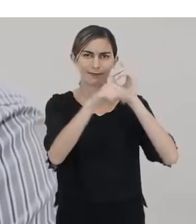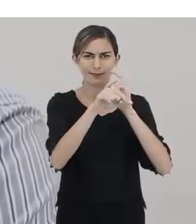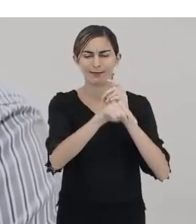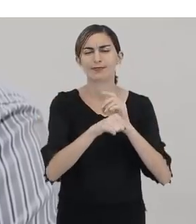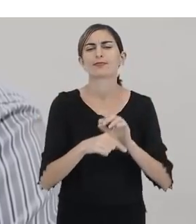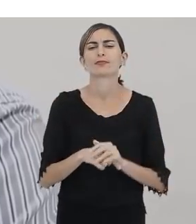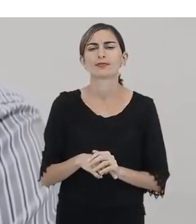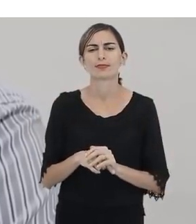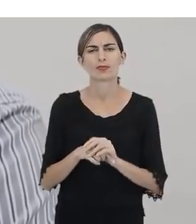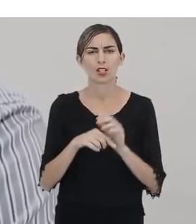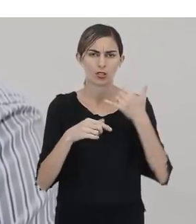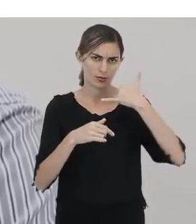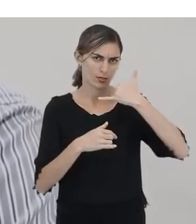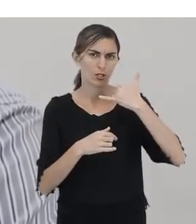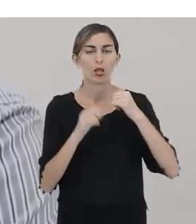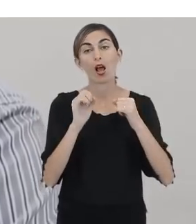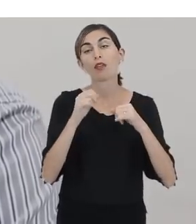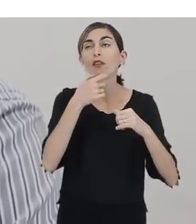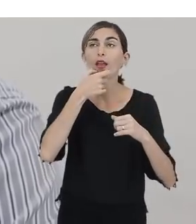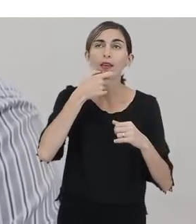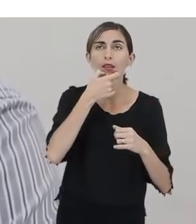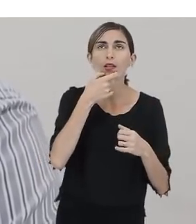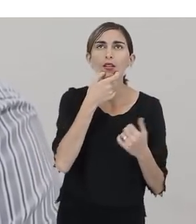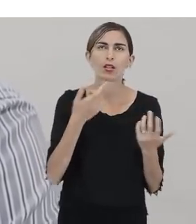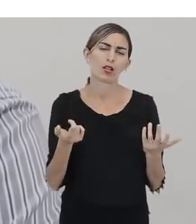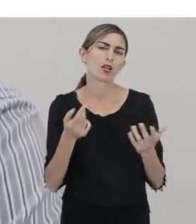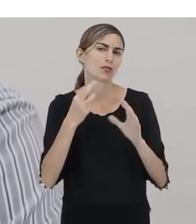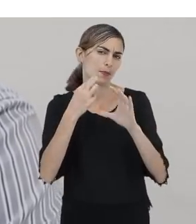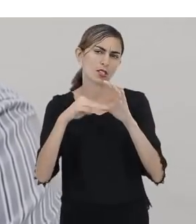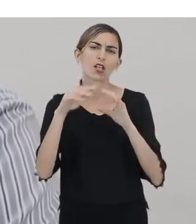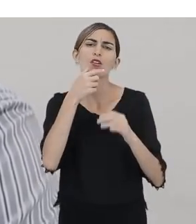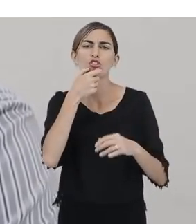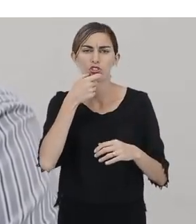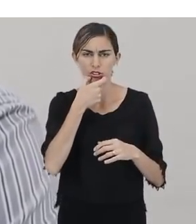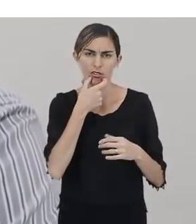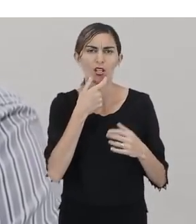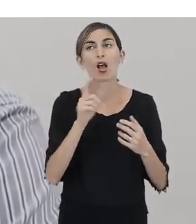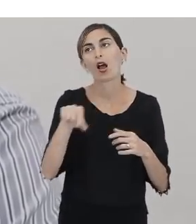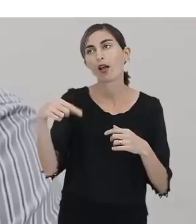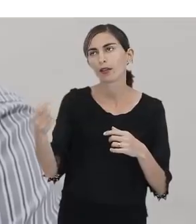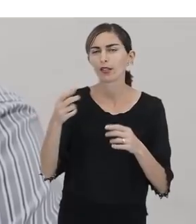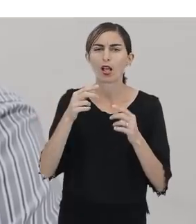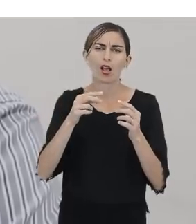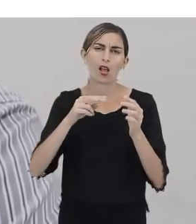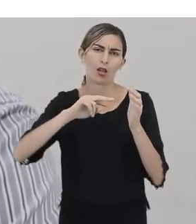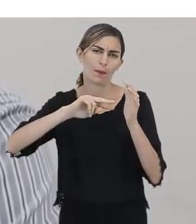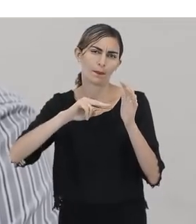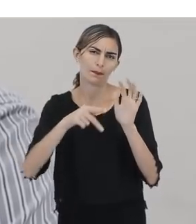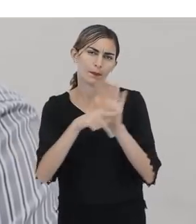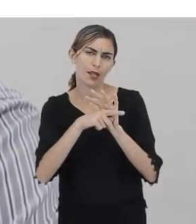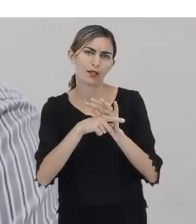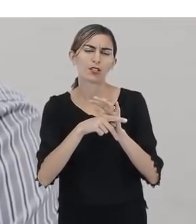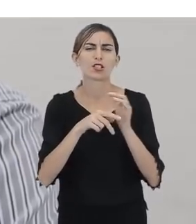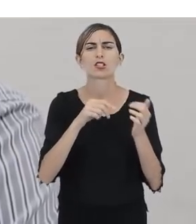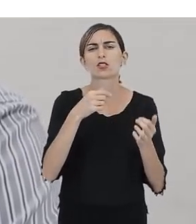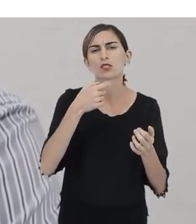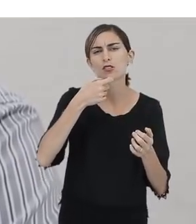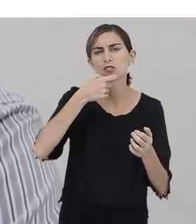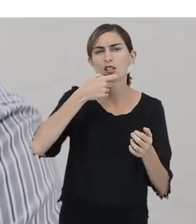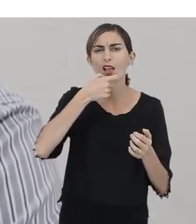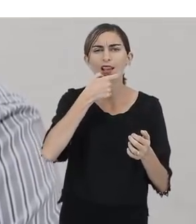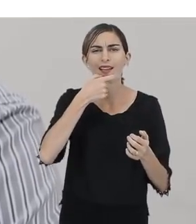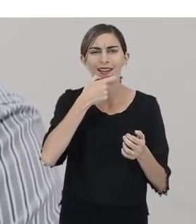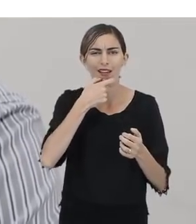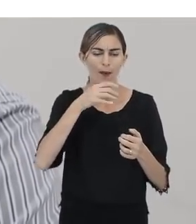essa mudança. Esse dispositivo está em inglês, então vou pegar aqui as mensagens em inglês. Esse dispositivo está configurado para português, então vou pegar